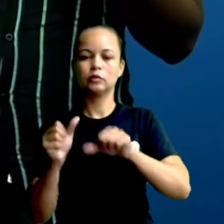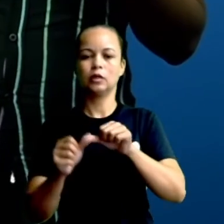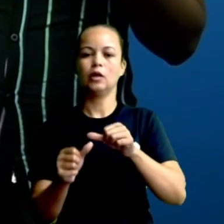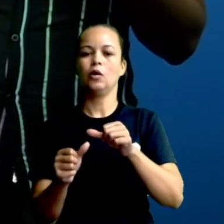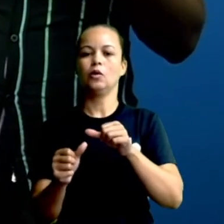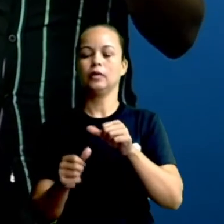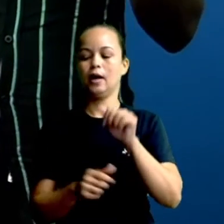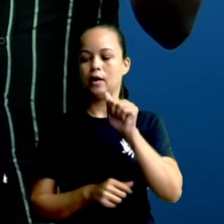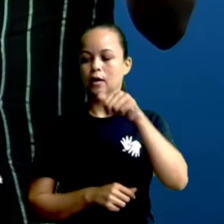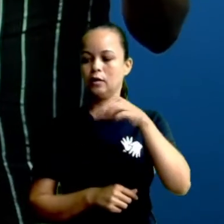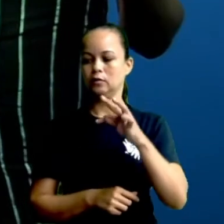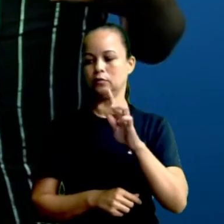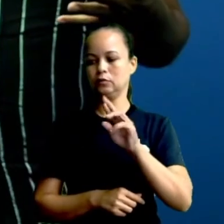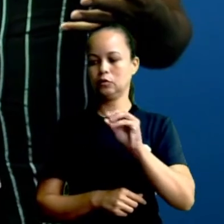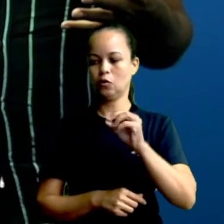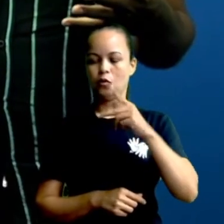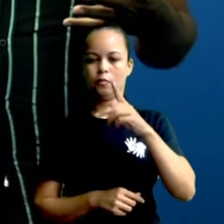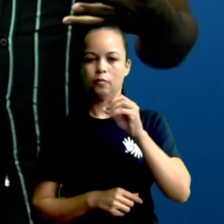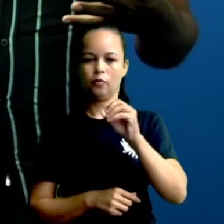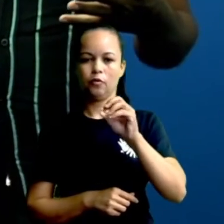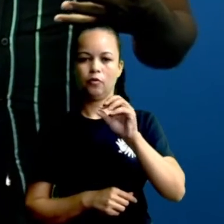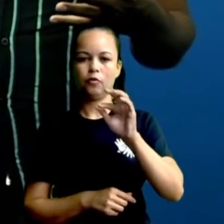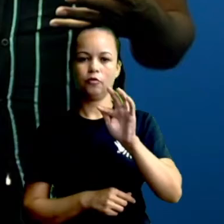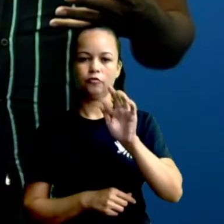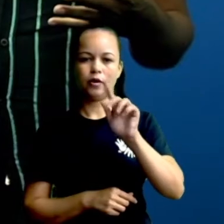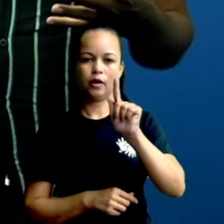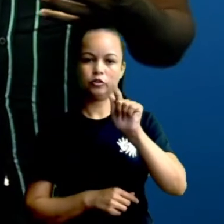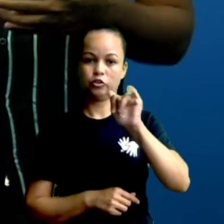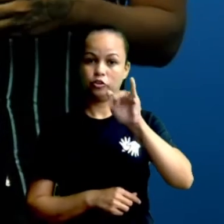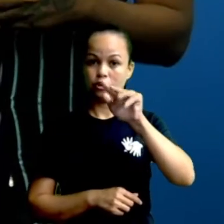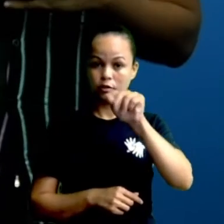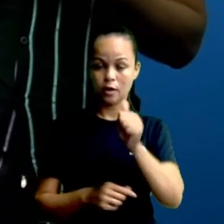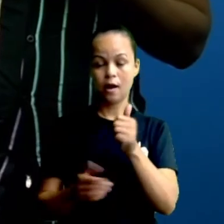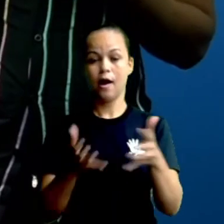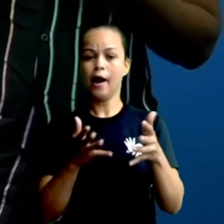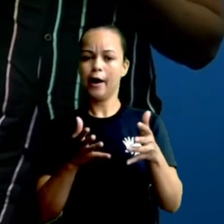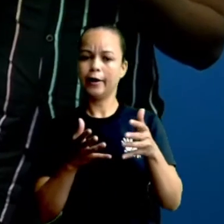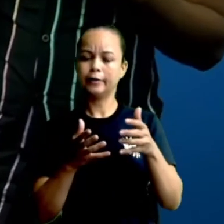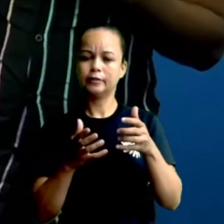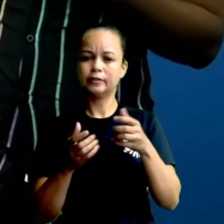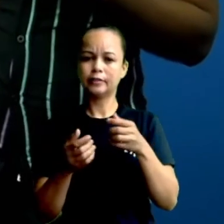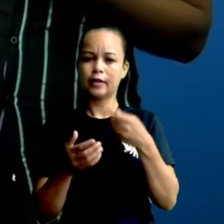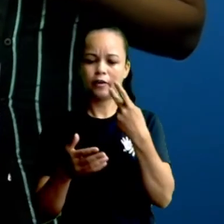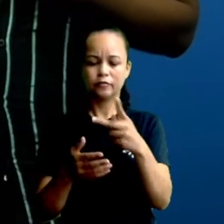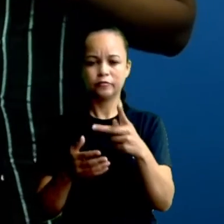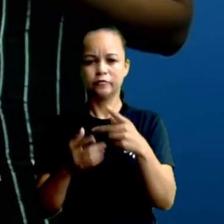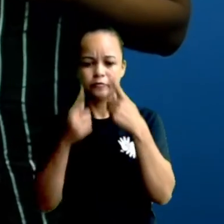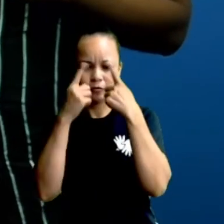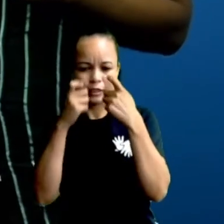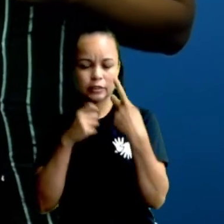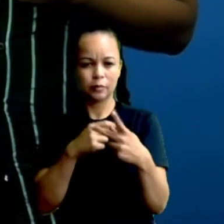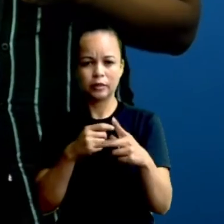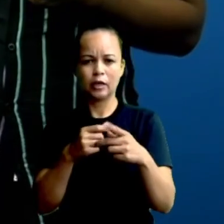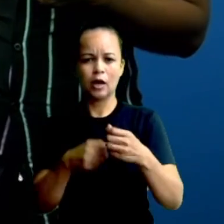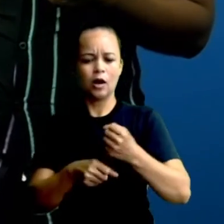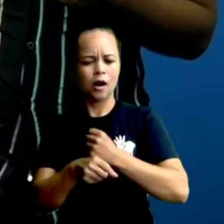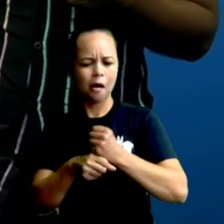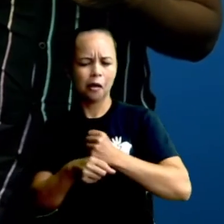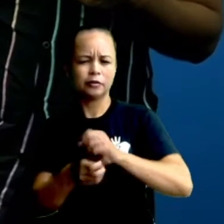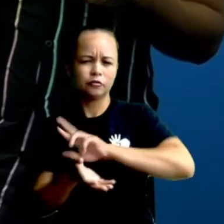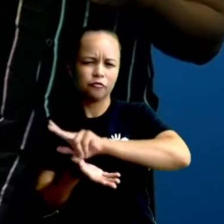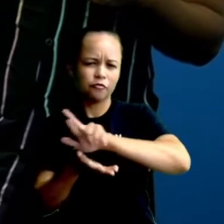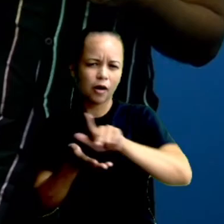ou seja, depois ele ser a vítima do ritual de canibalismo, né? Então, ele passava cerca de anos vivendo na